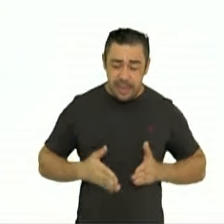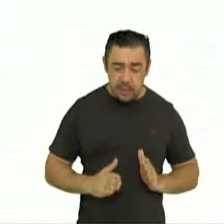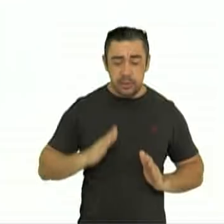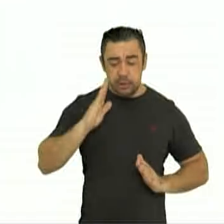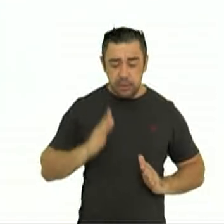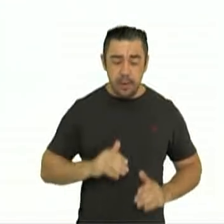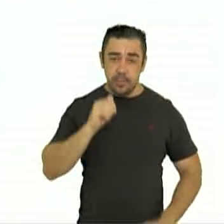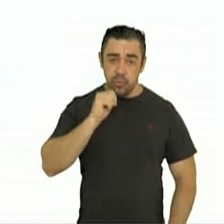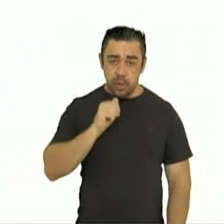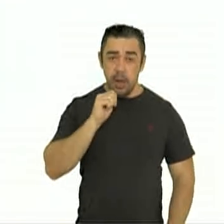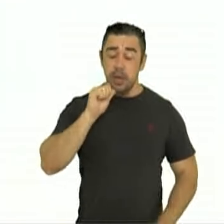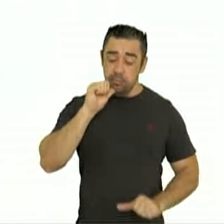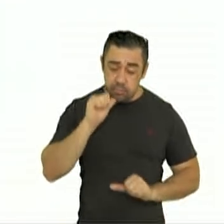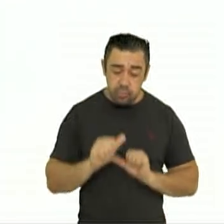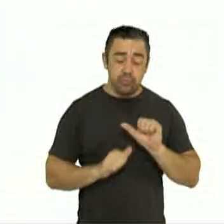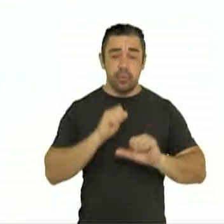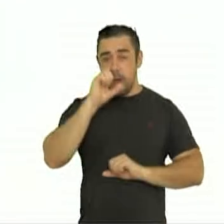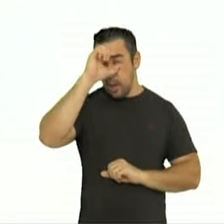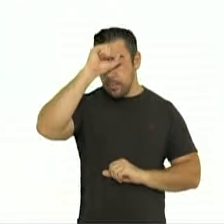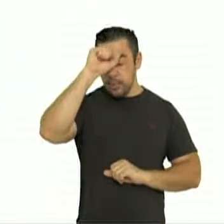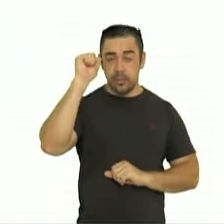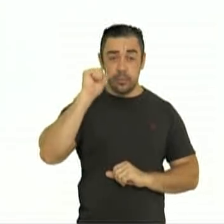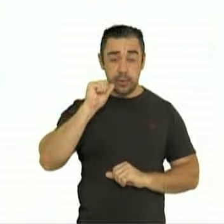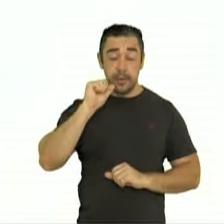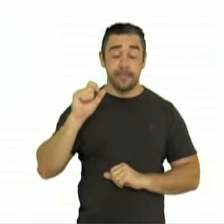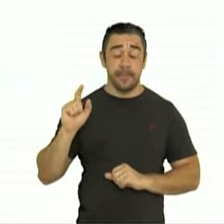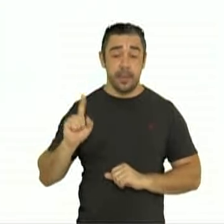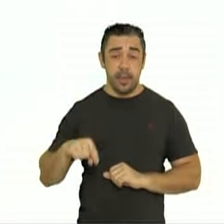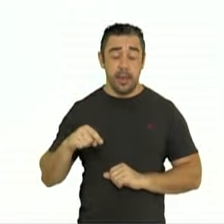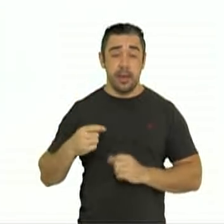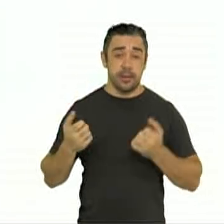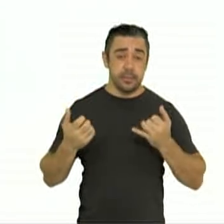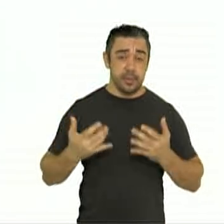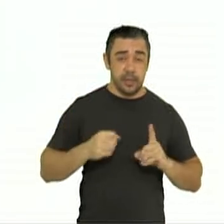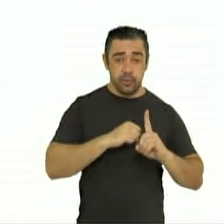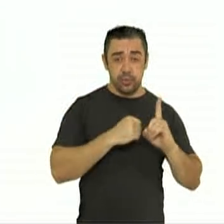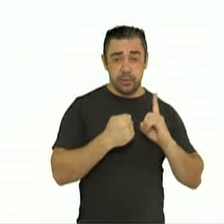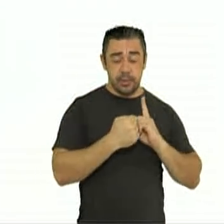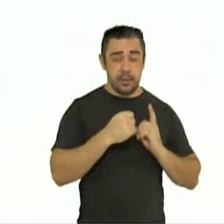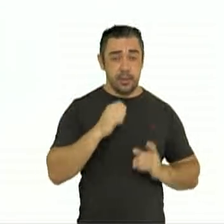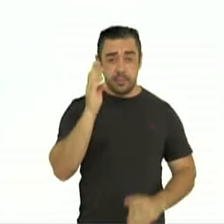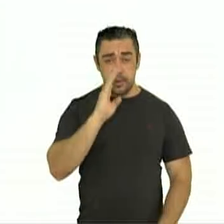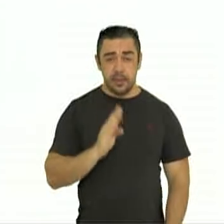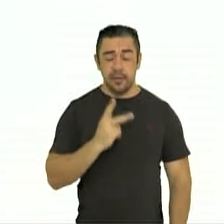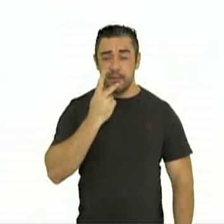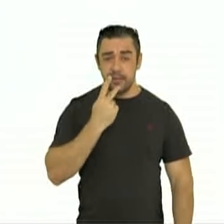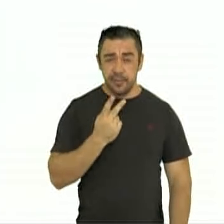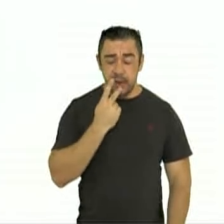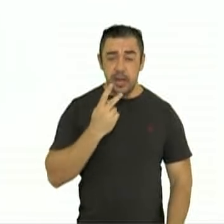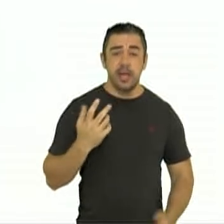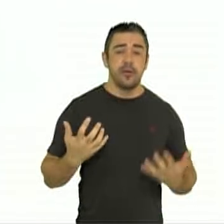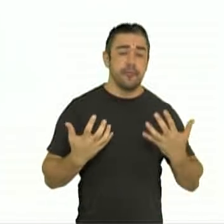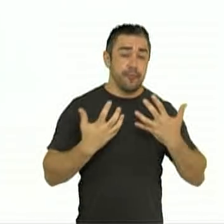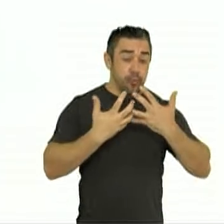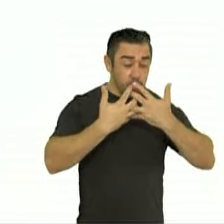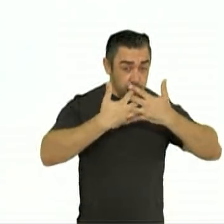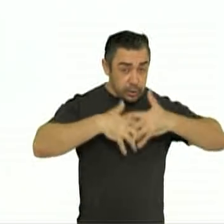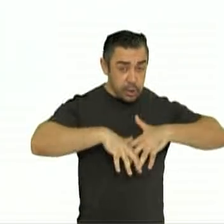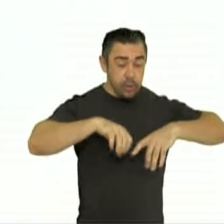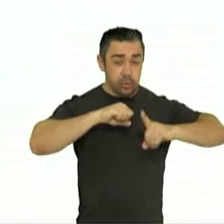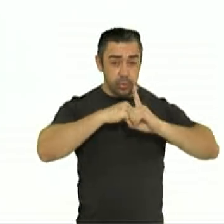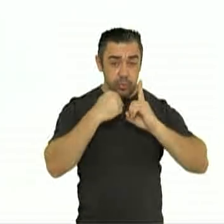A cultura brasileira, em grande parte, prega que o sexo feminino tem a função social de se submeter